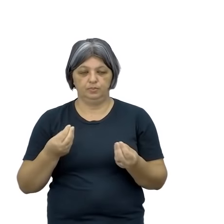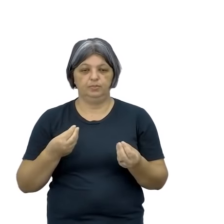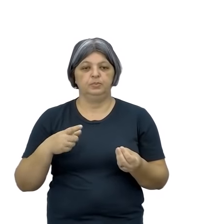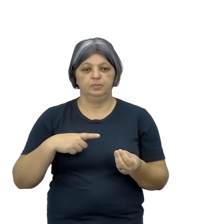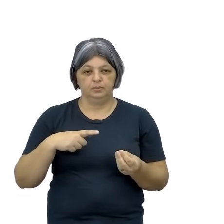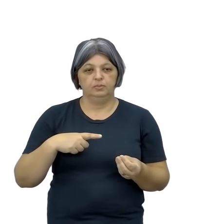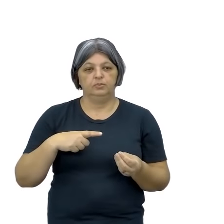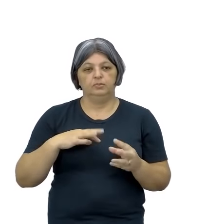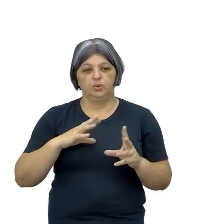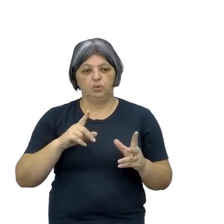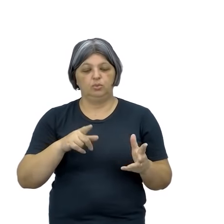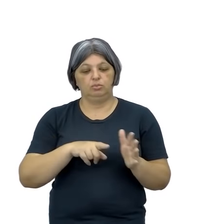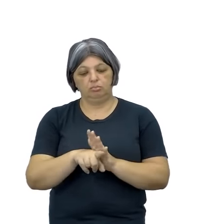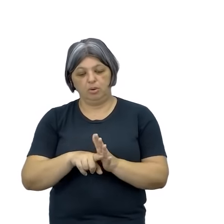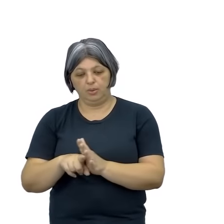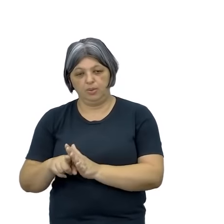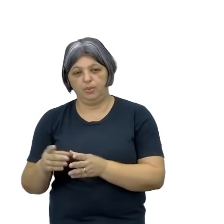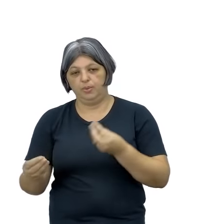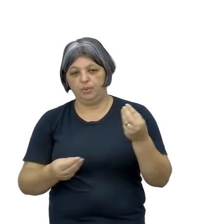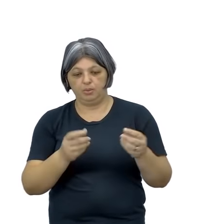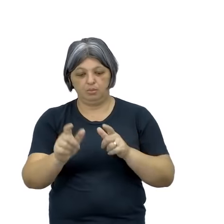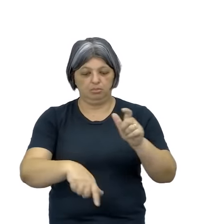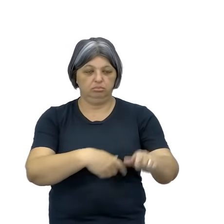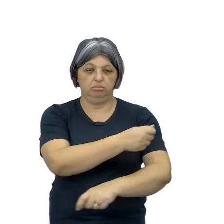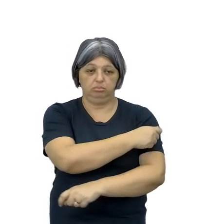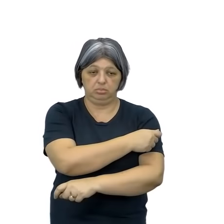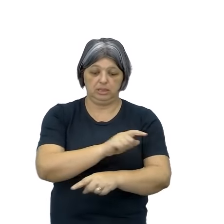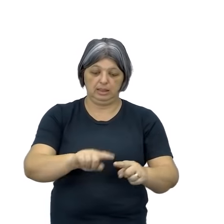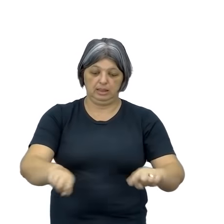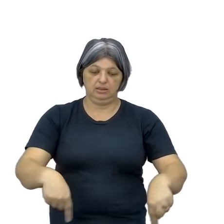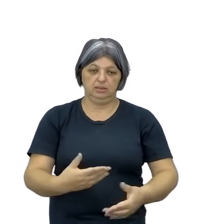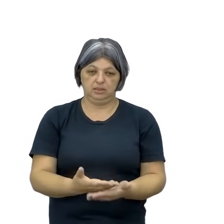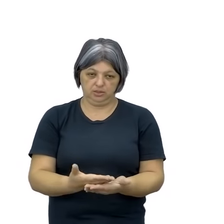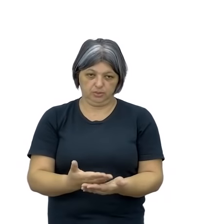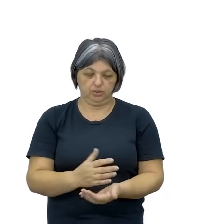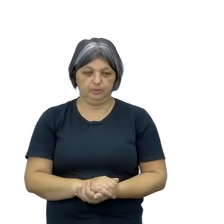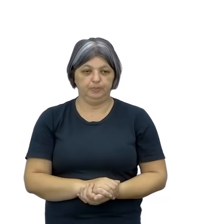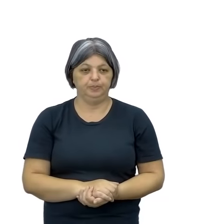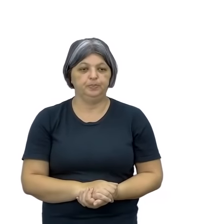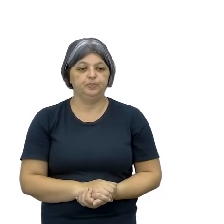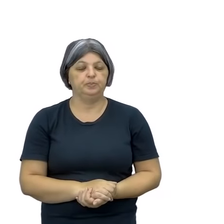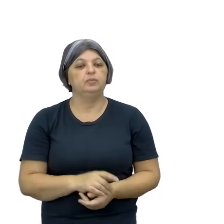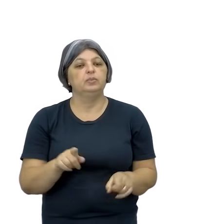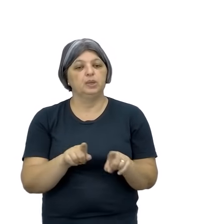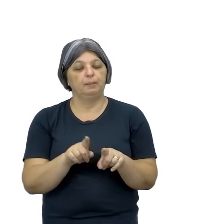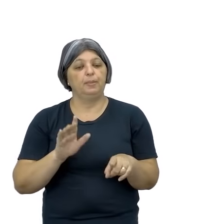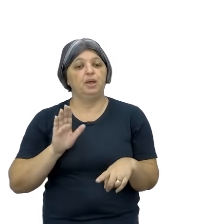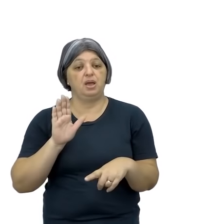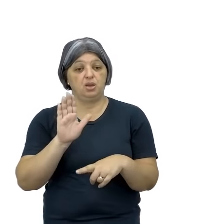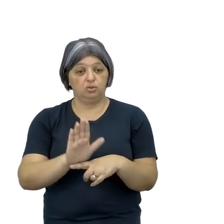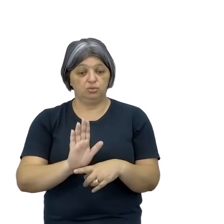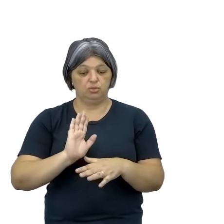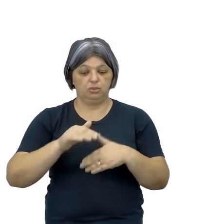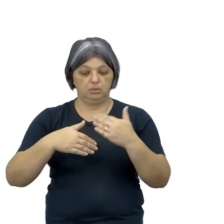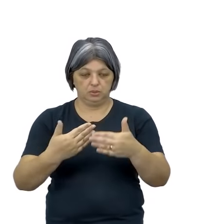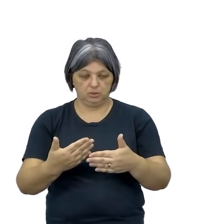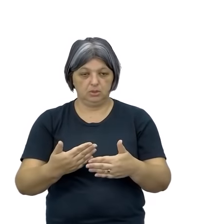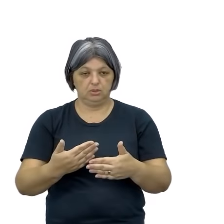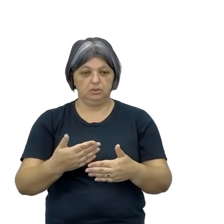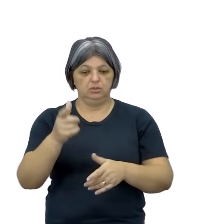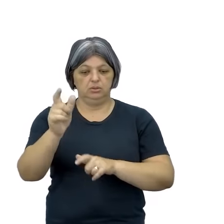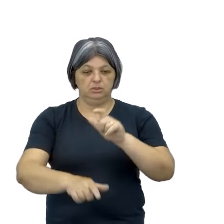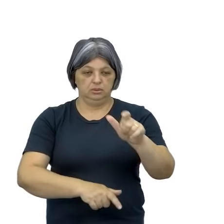esses indicativos de como estão os seus estudantes na sala de aula. Ajuda nesse processo de colocar o estudante